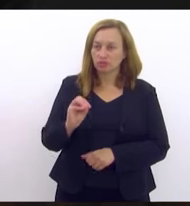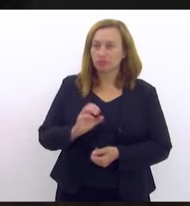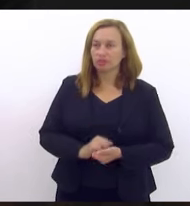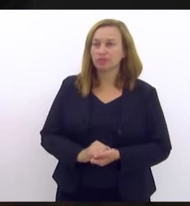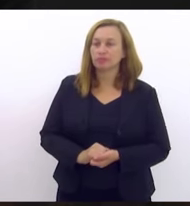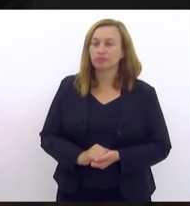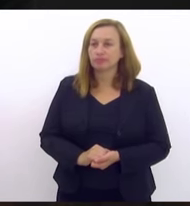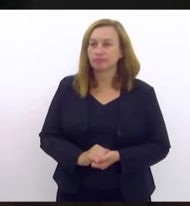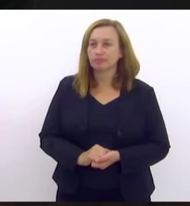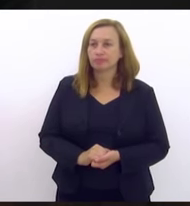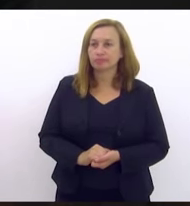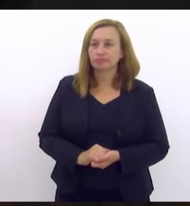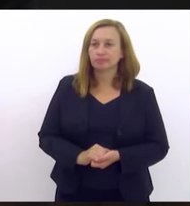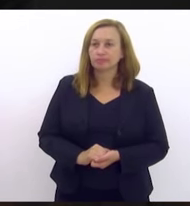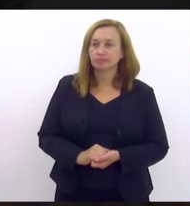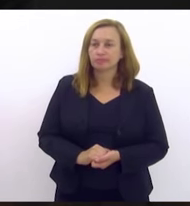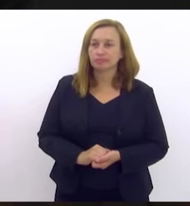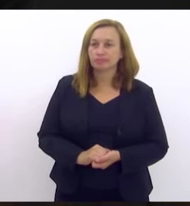É.